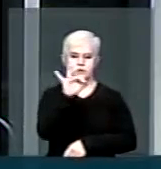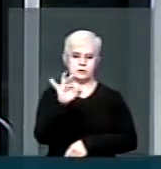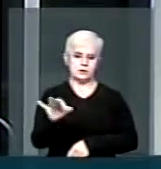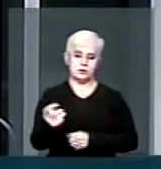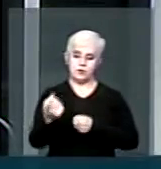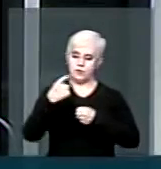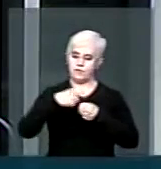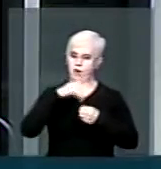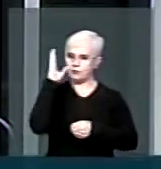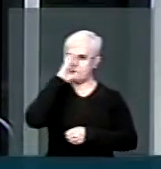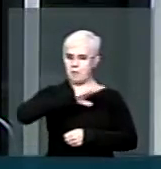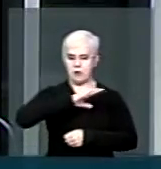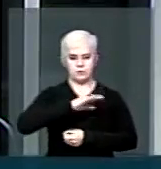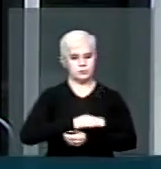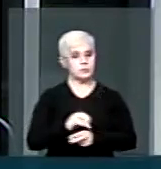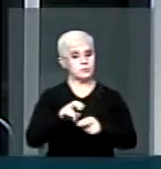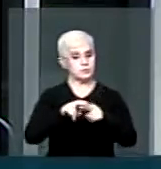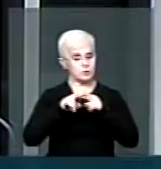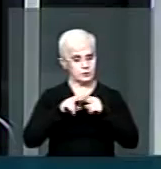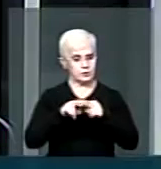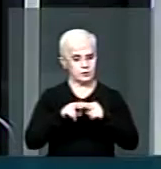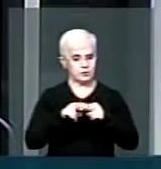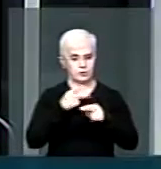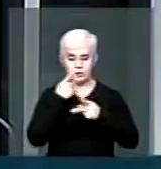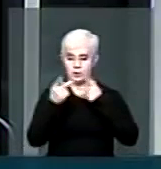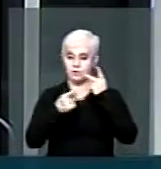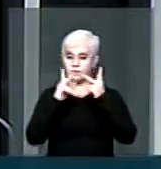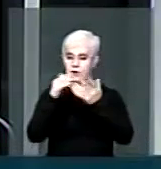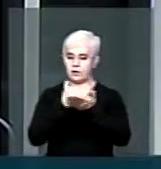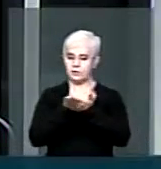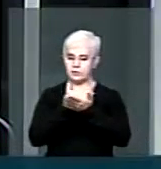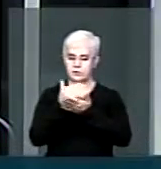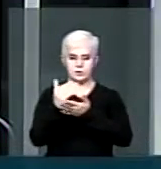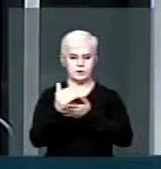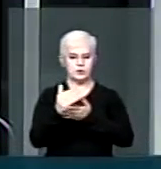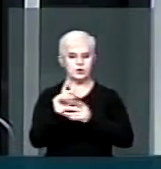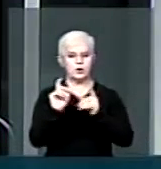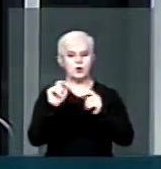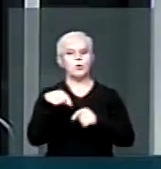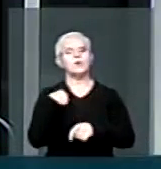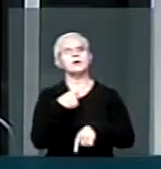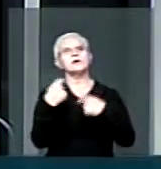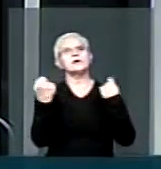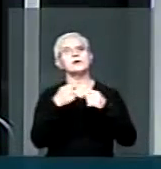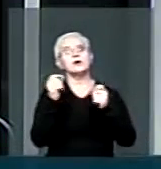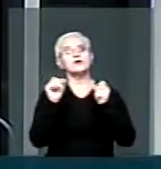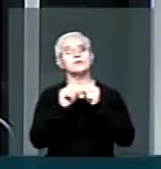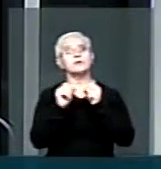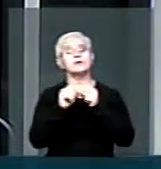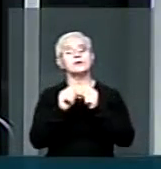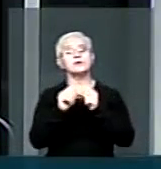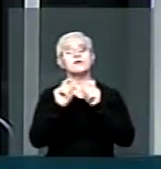Por isso, volto à minha tese inicial. O que temos que atuar é na